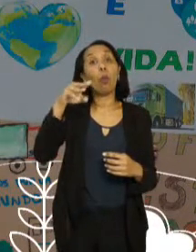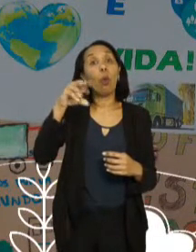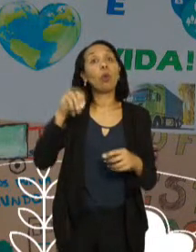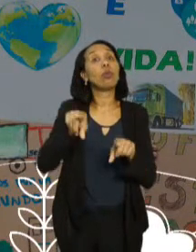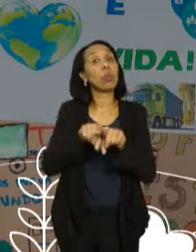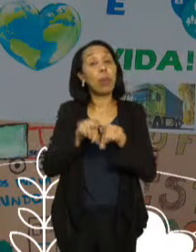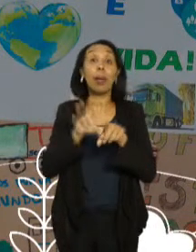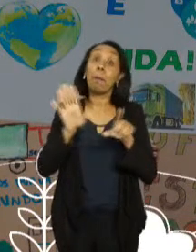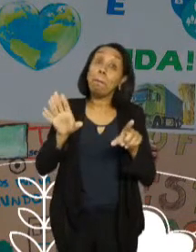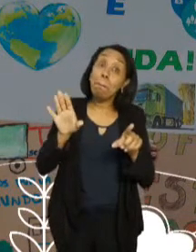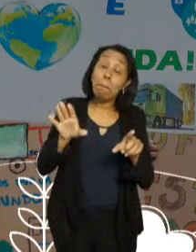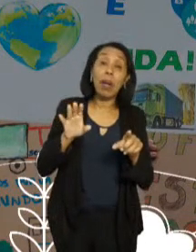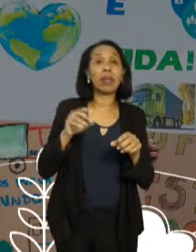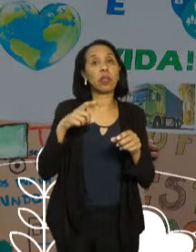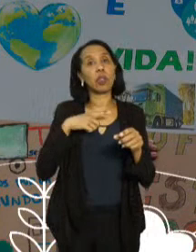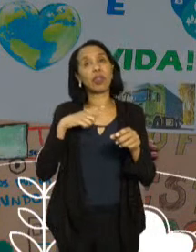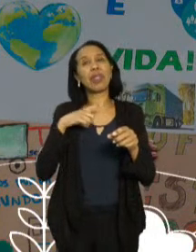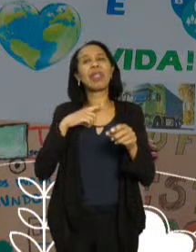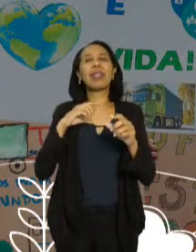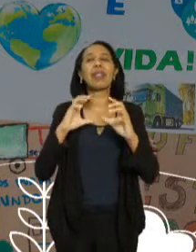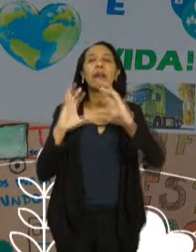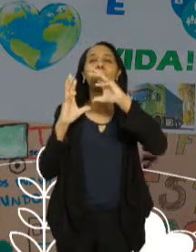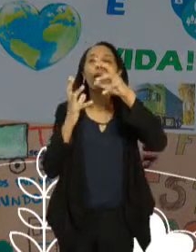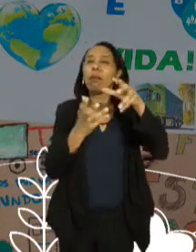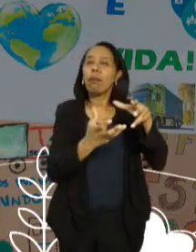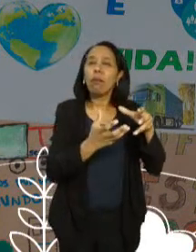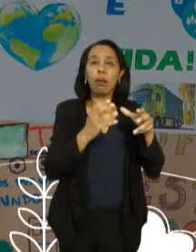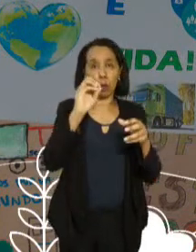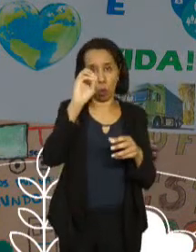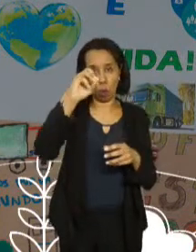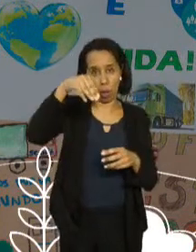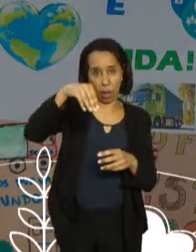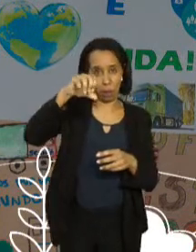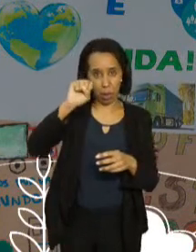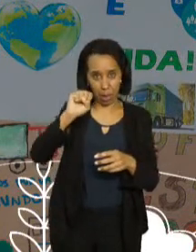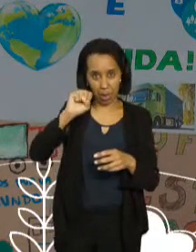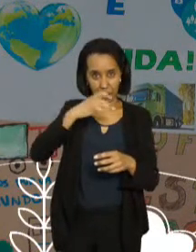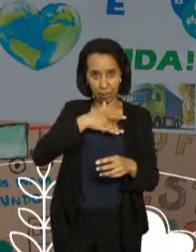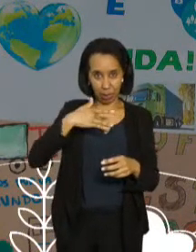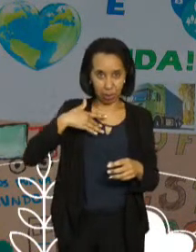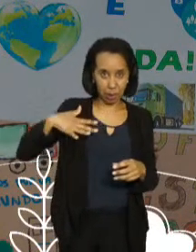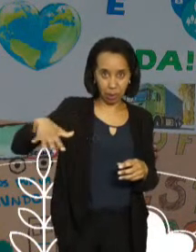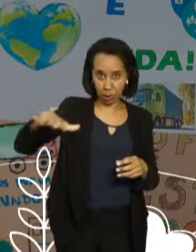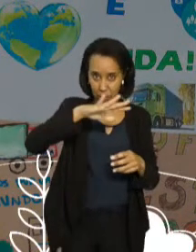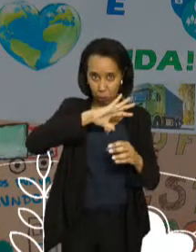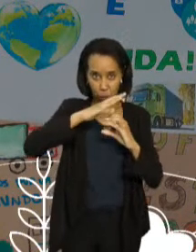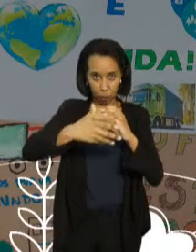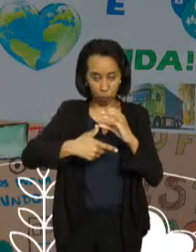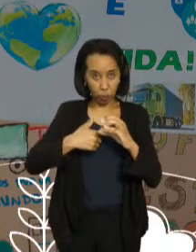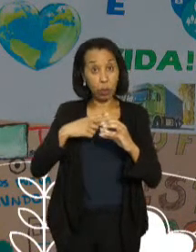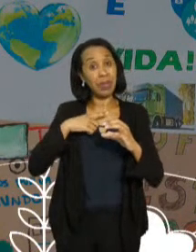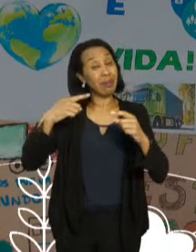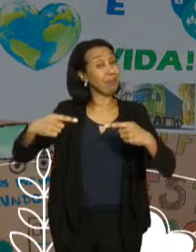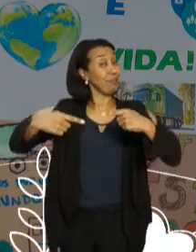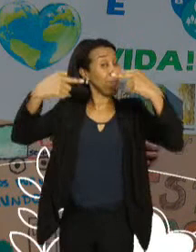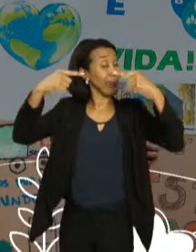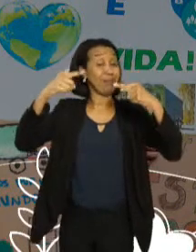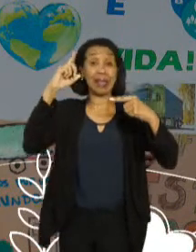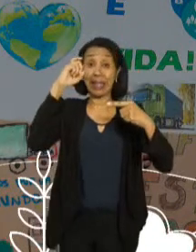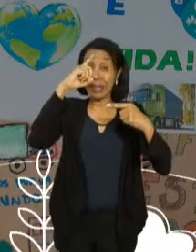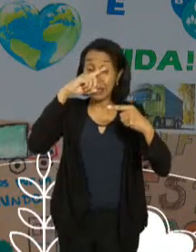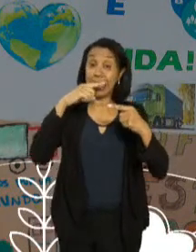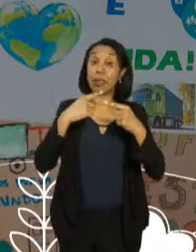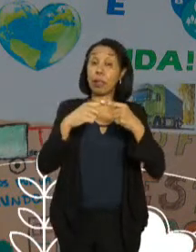da Organização Mundial da Saúde desde 2008. Então, coloco aqui que os nossos maiores desafios hoje estão